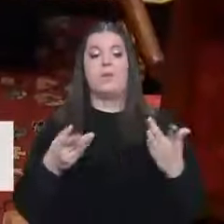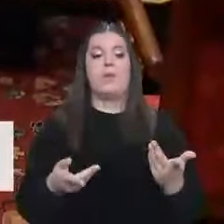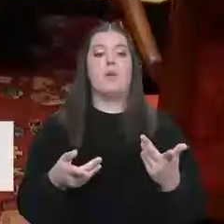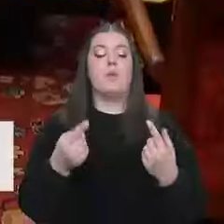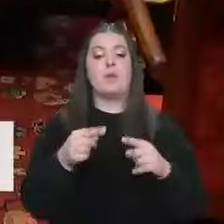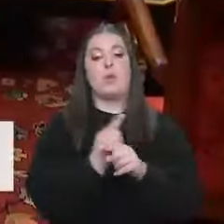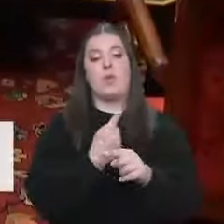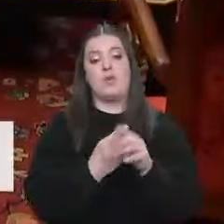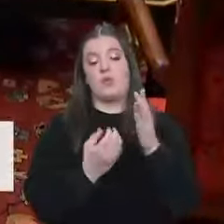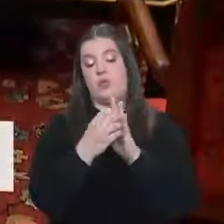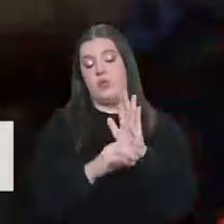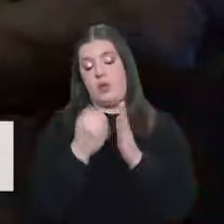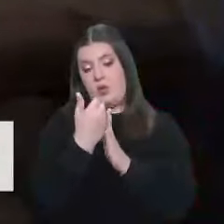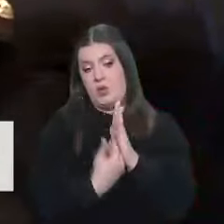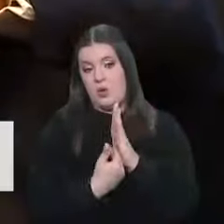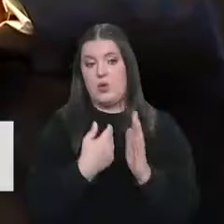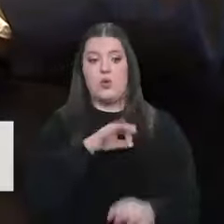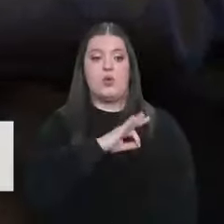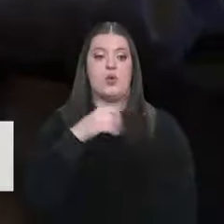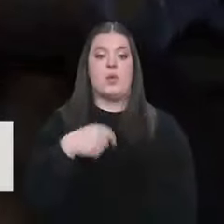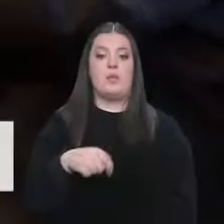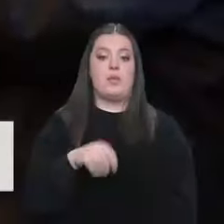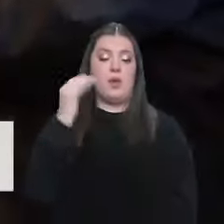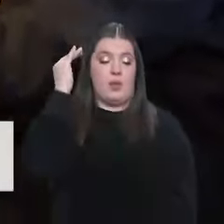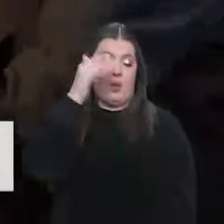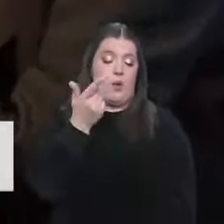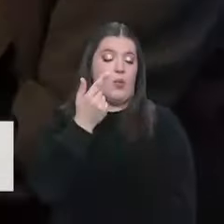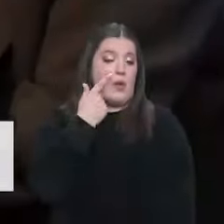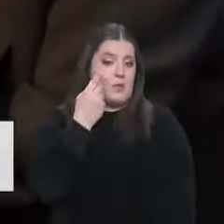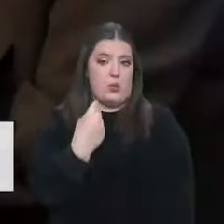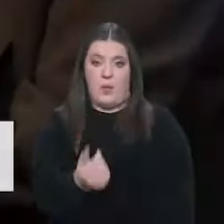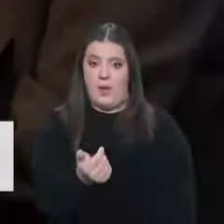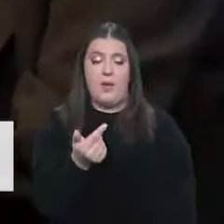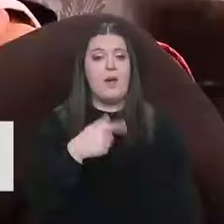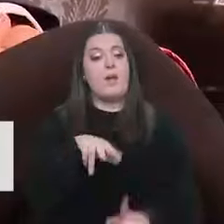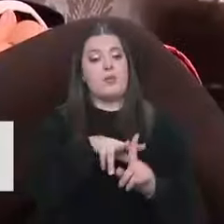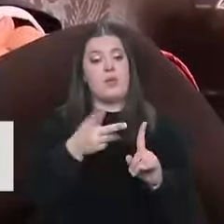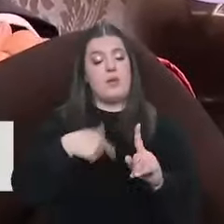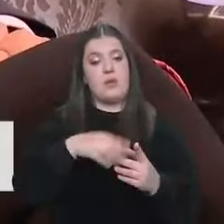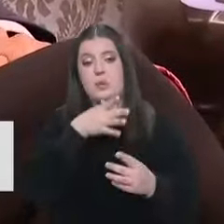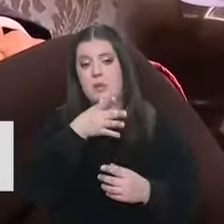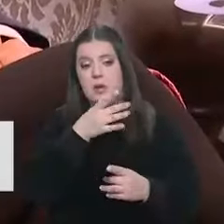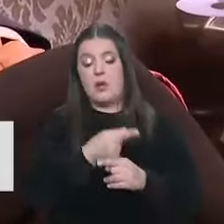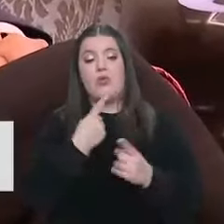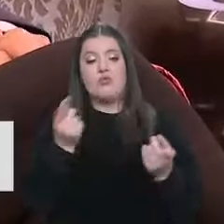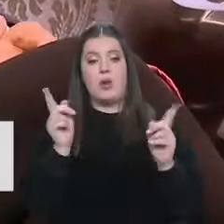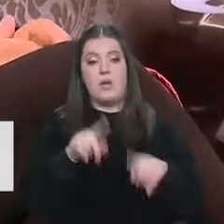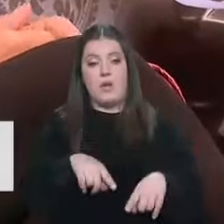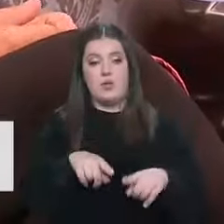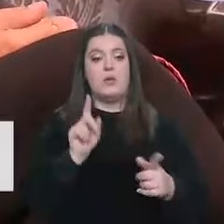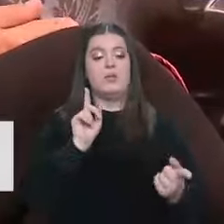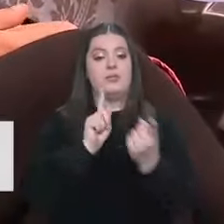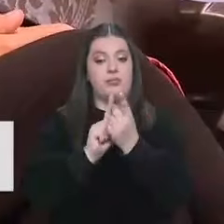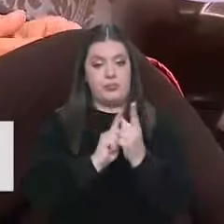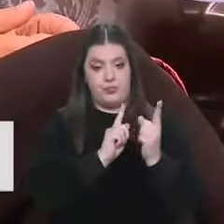questões constitucionais que o senhor presidente como constitucionalista conheço muito bem e que do nosso ponto de vista justificam que volta a ver as audiências